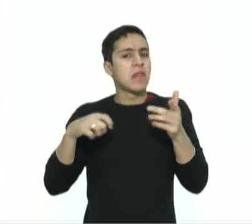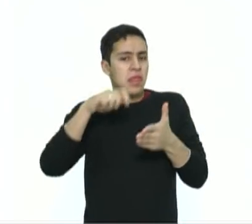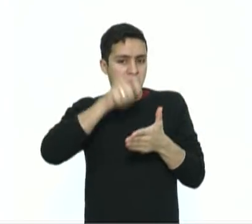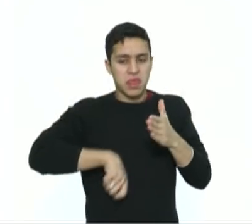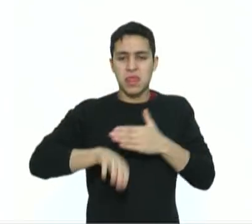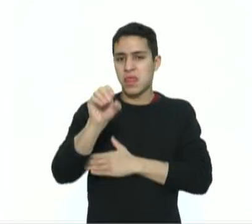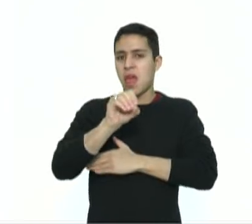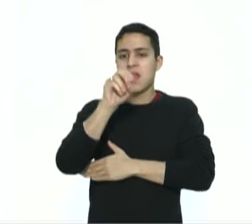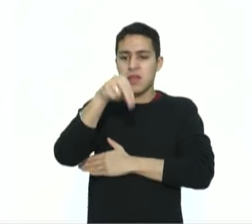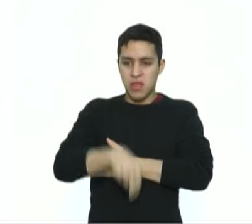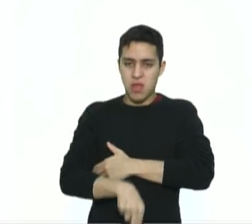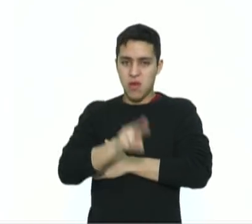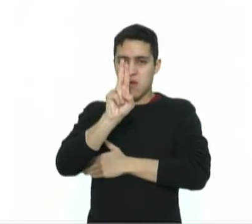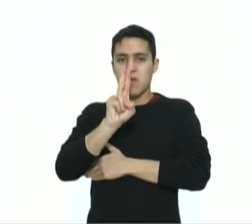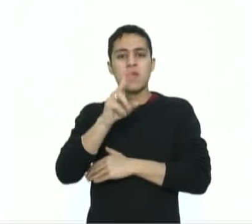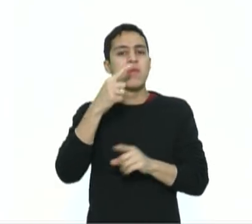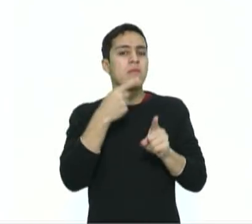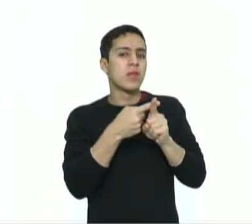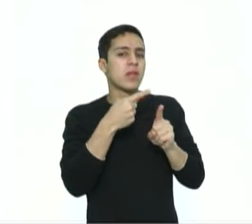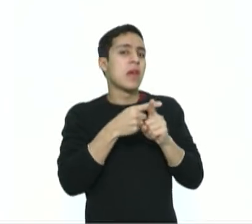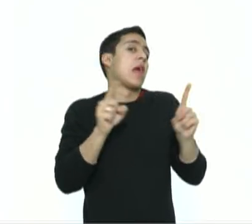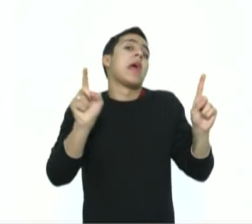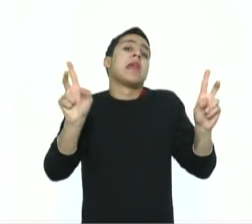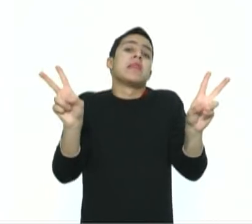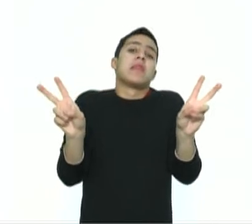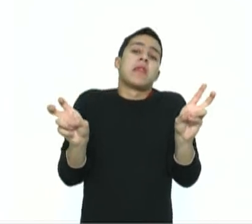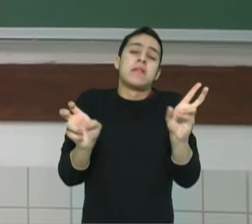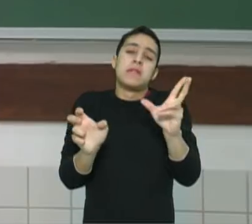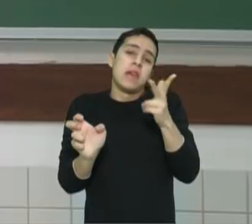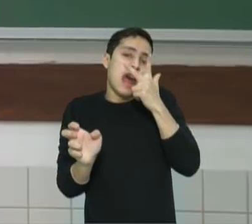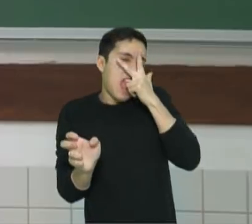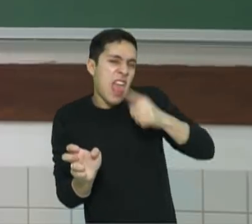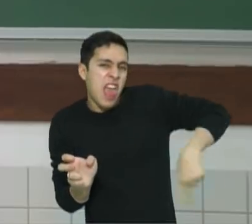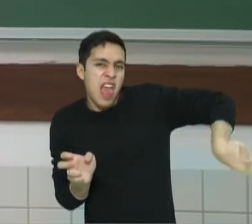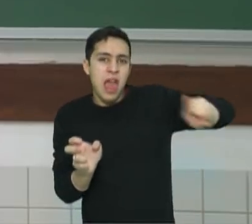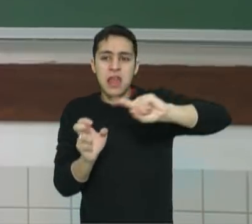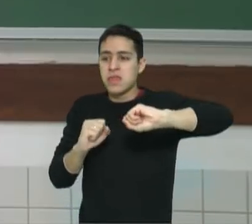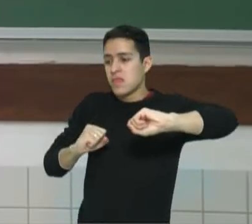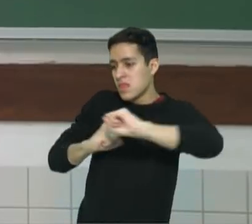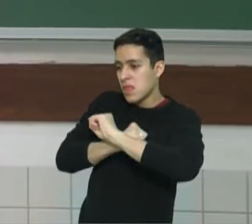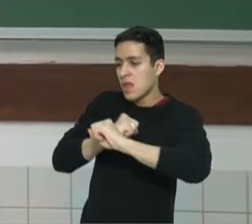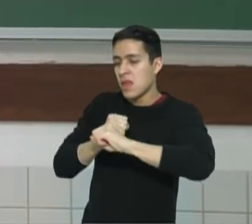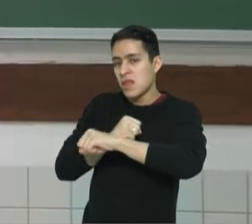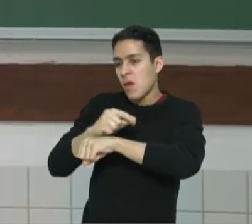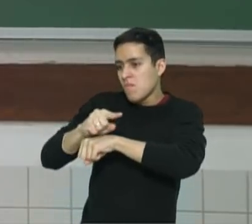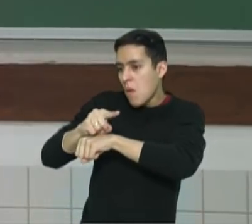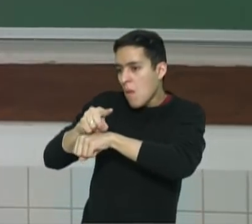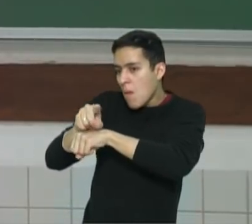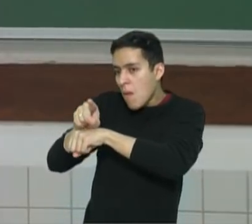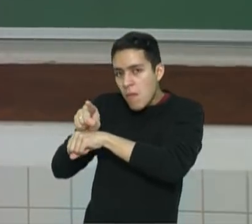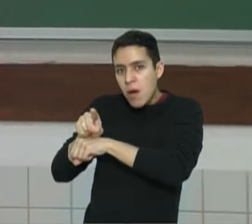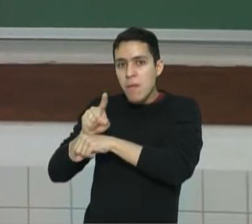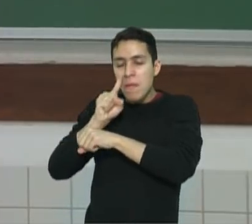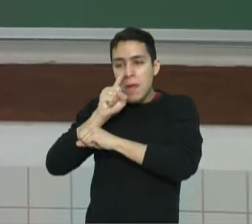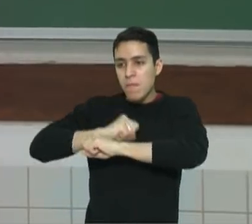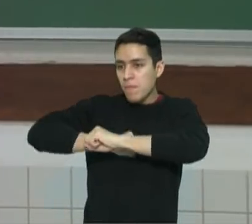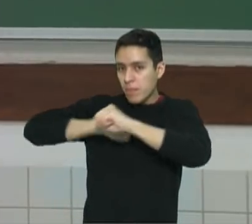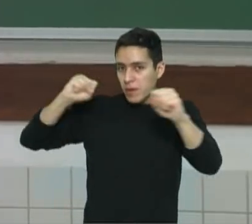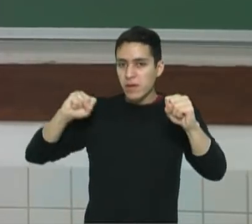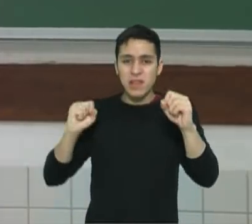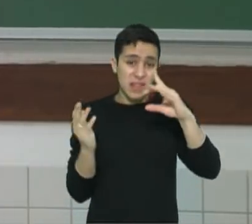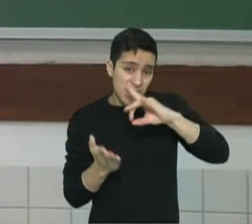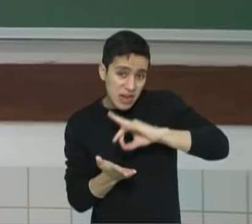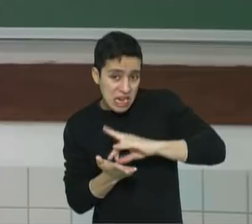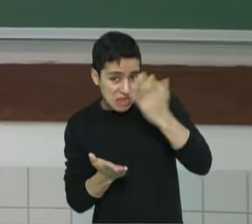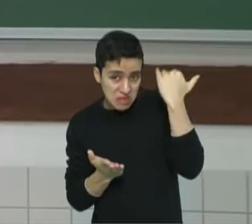da ONU, justificado por uma possível construção de armamento, principalmente nuclear, o que mais tarde foi comprovado